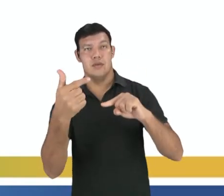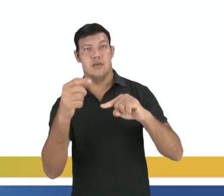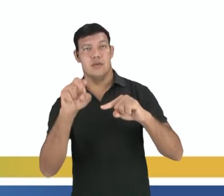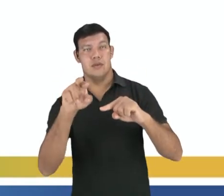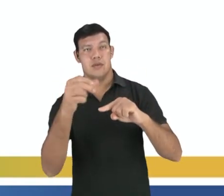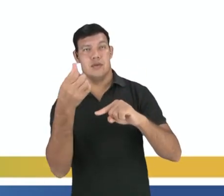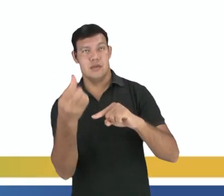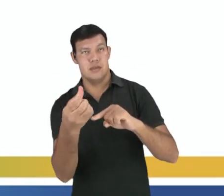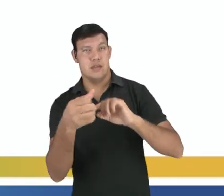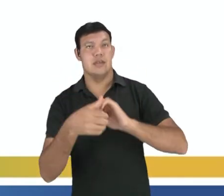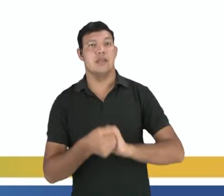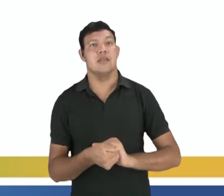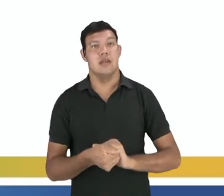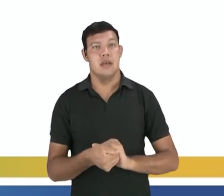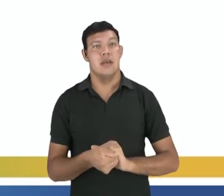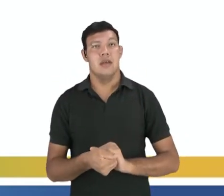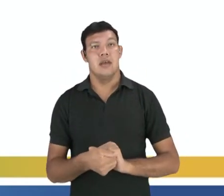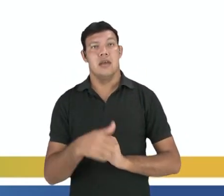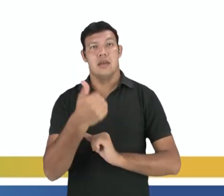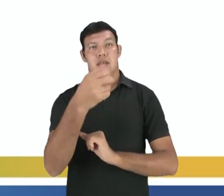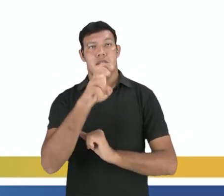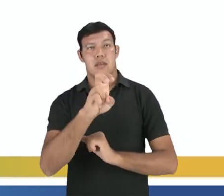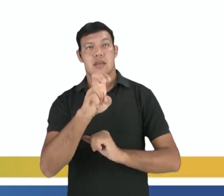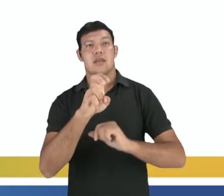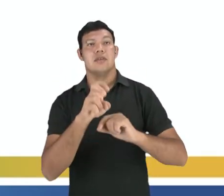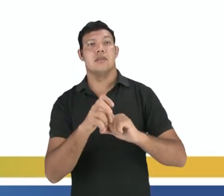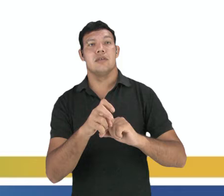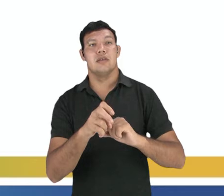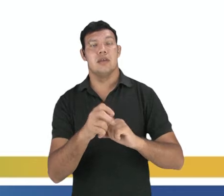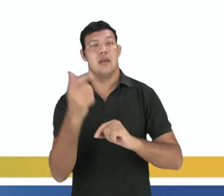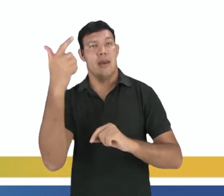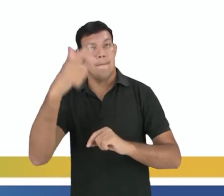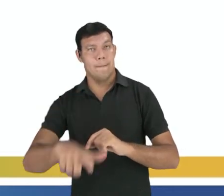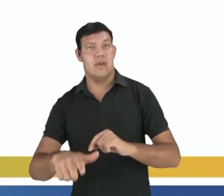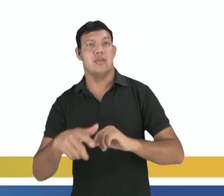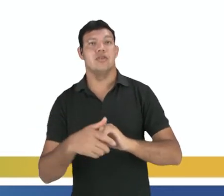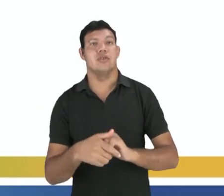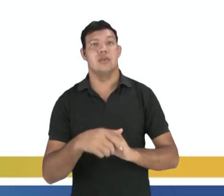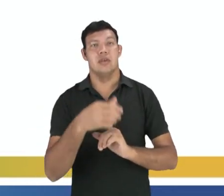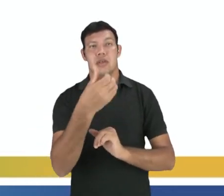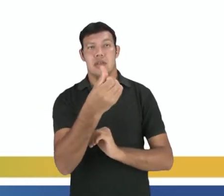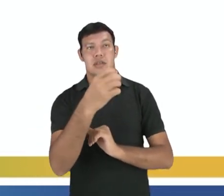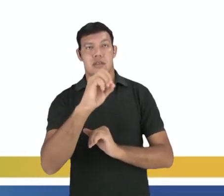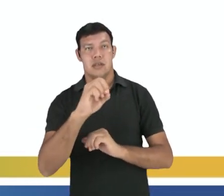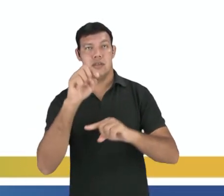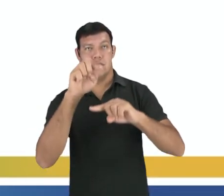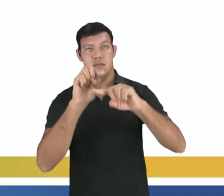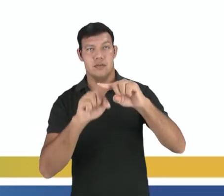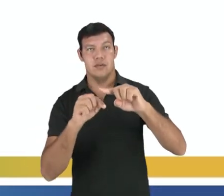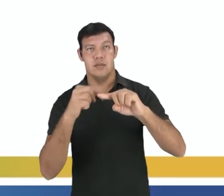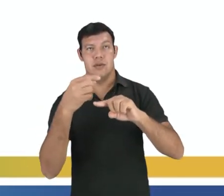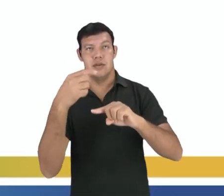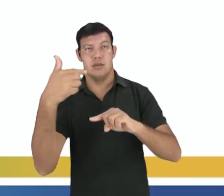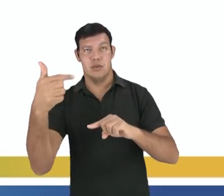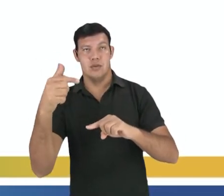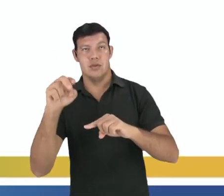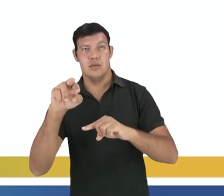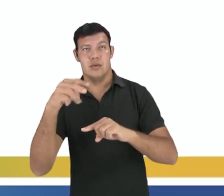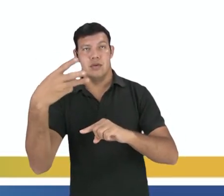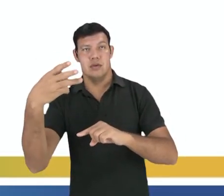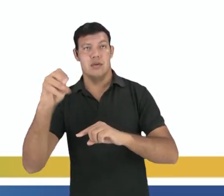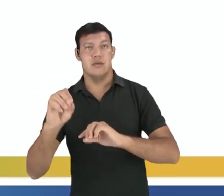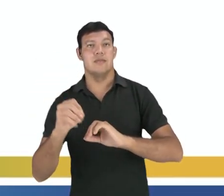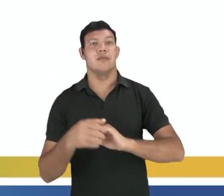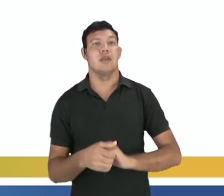Continuo dividindo por 2 porque algum desses elementos ainda divide por 2. Então, 5 não divide por 2, eu vou repetir. 6 por 2